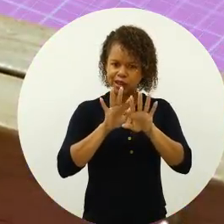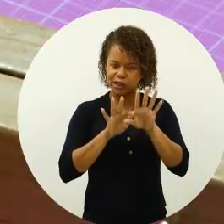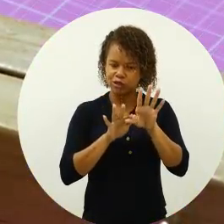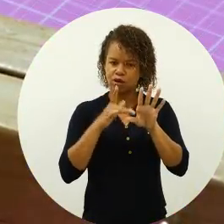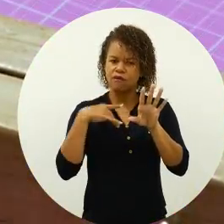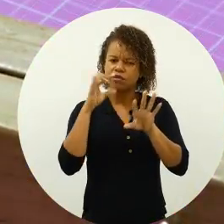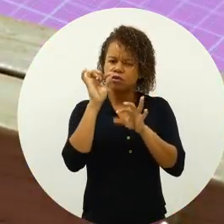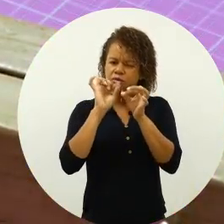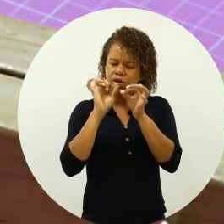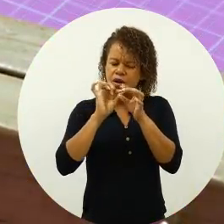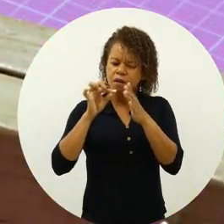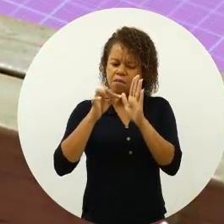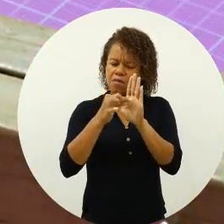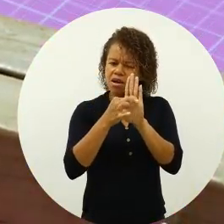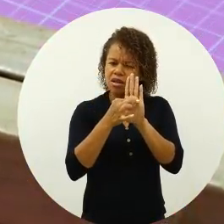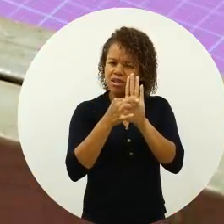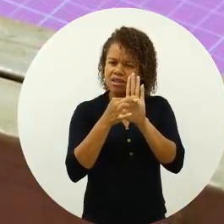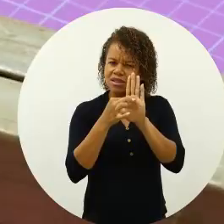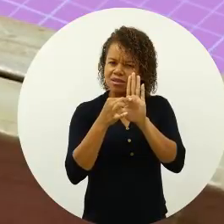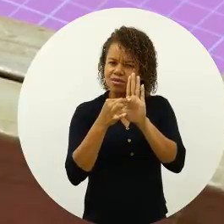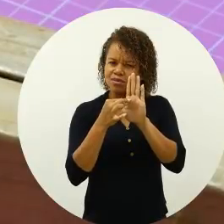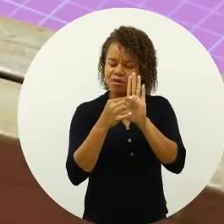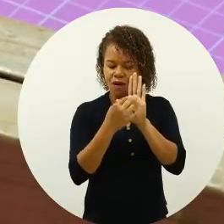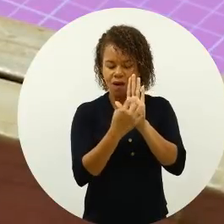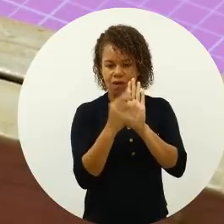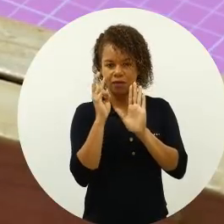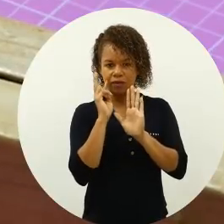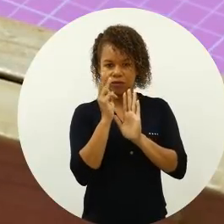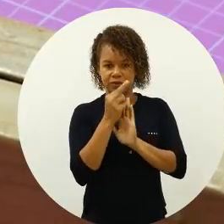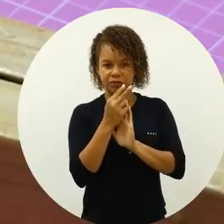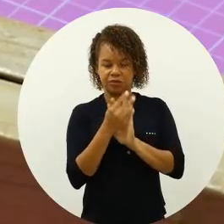fazer uma pequena marcação